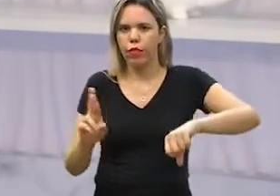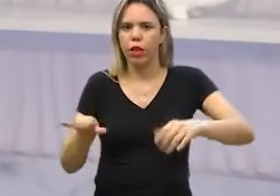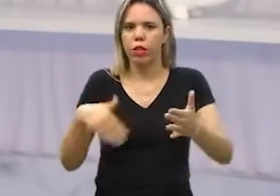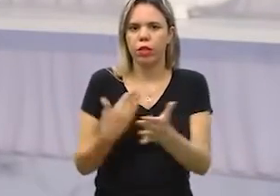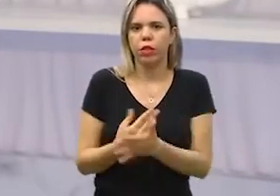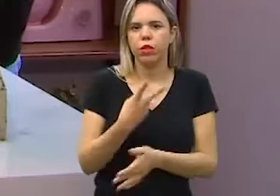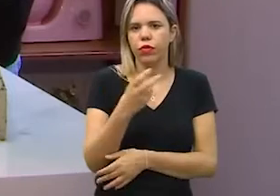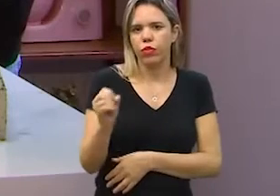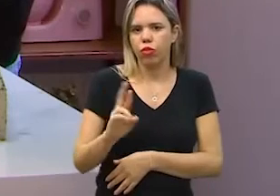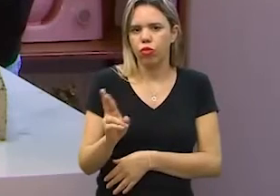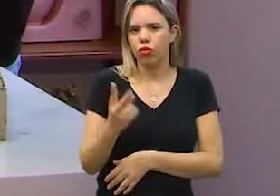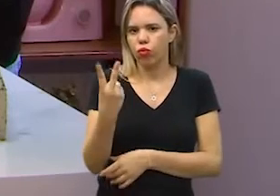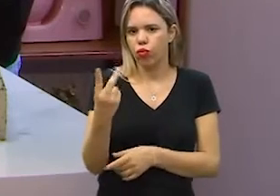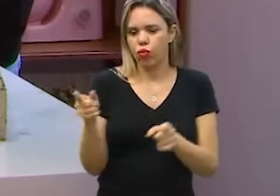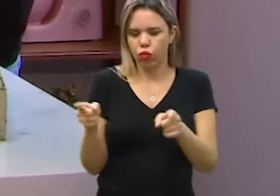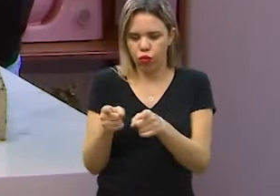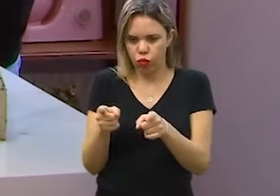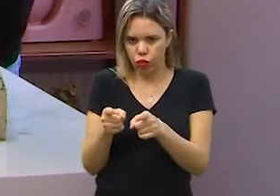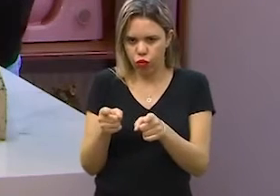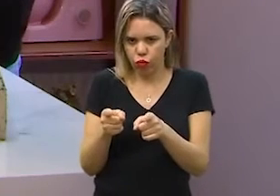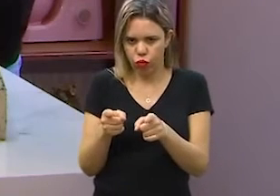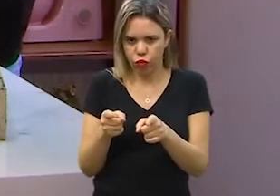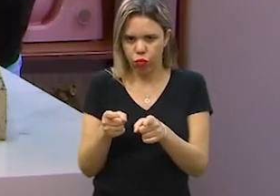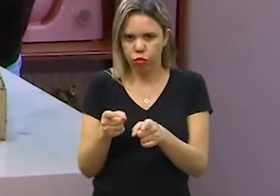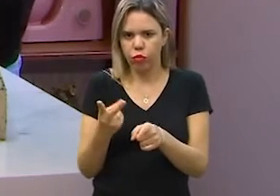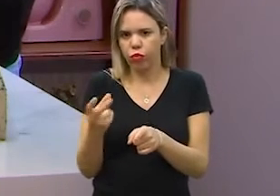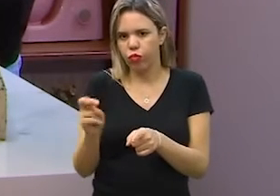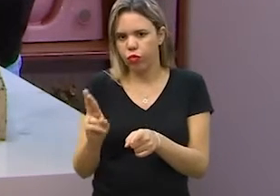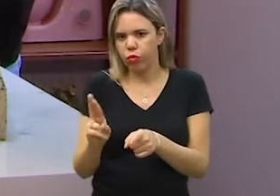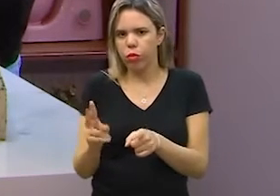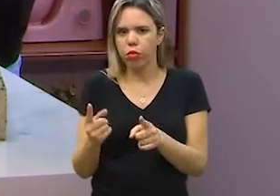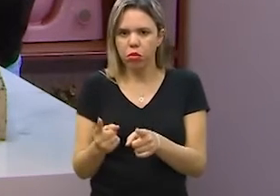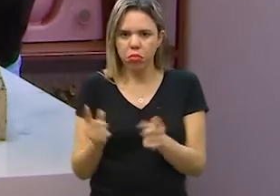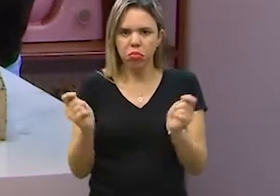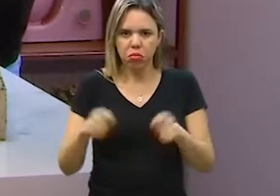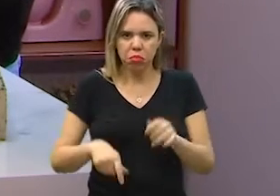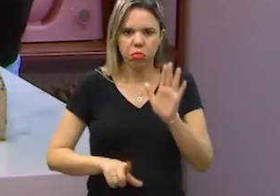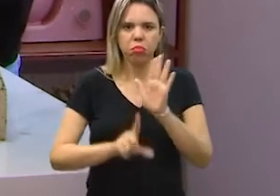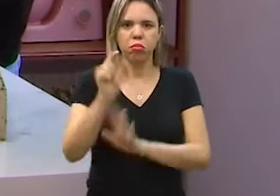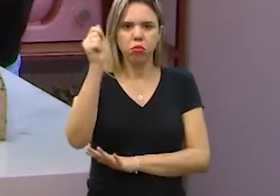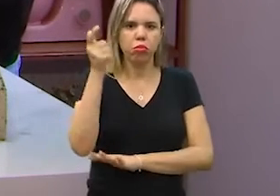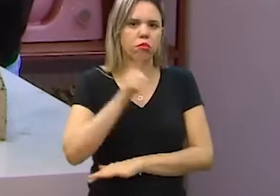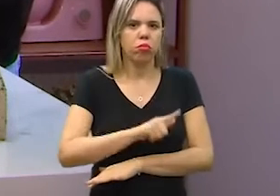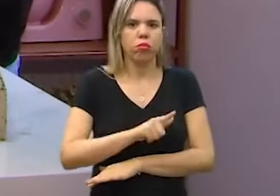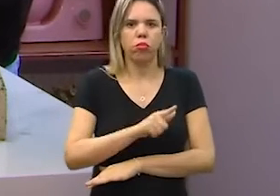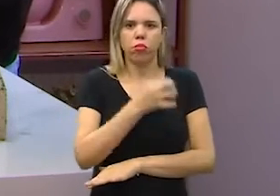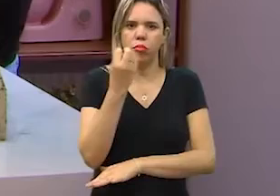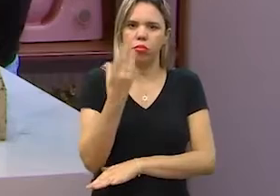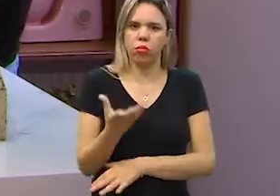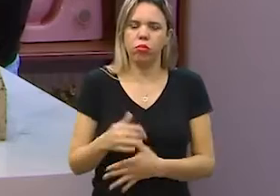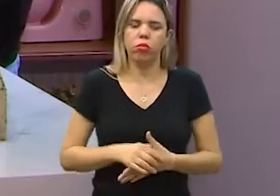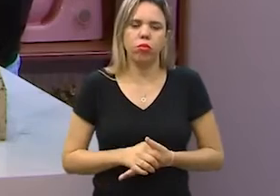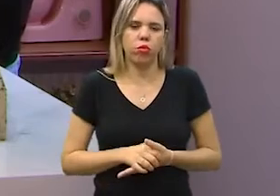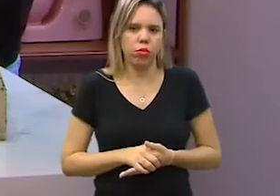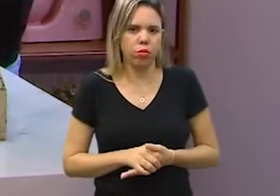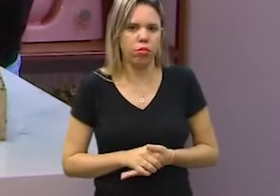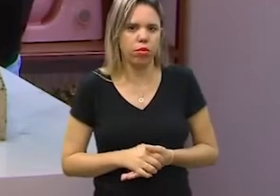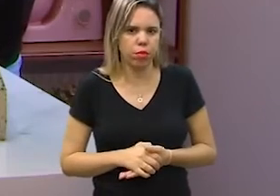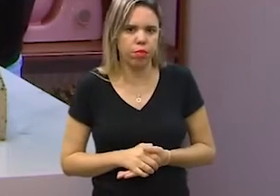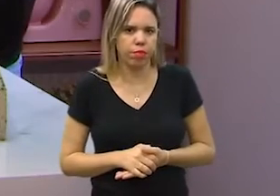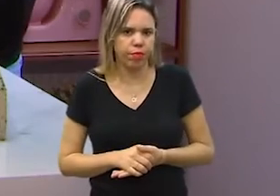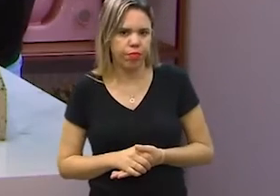R$19, até R$20 uma marmitinha dessa. Olha só, gente. Olha, dá pra gente ganhar uma boa graninha